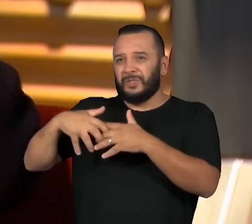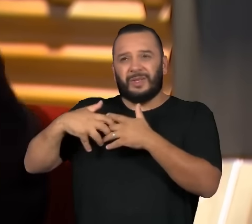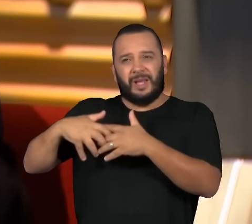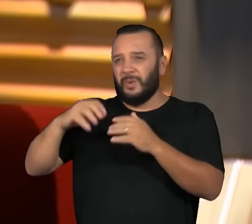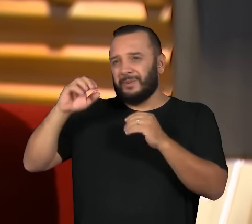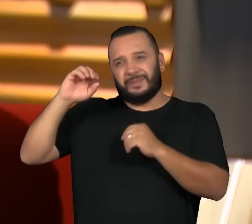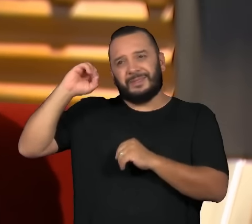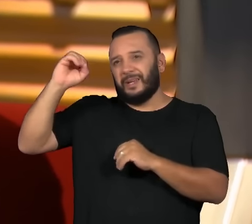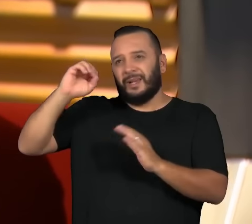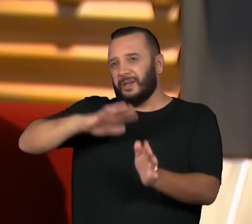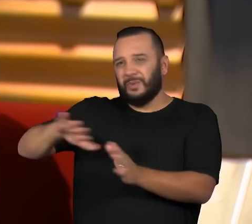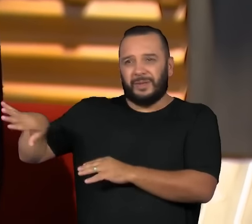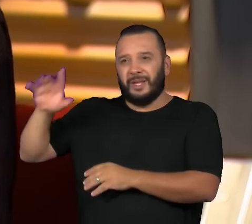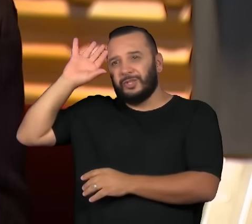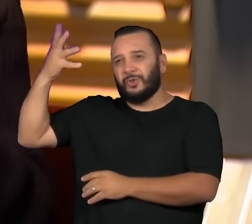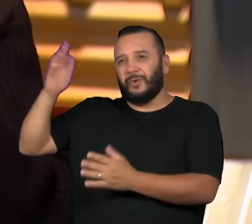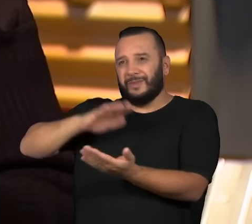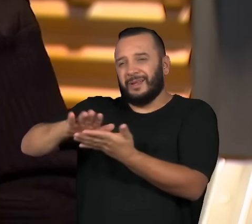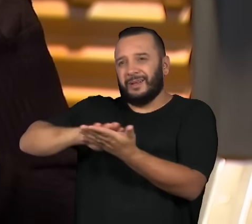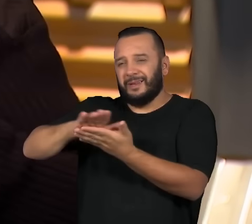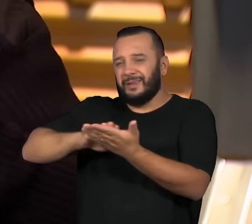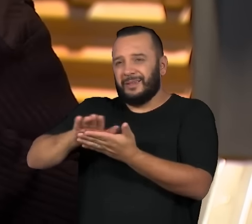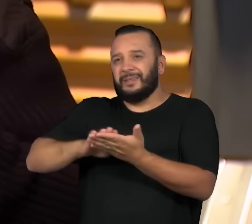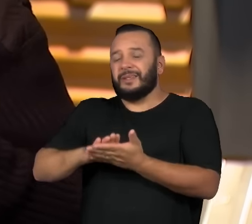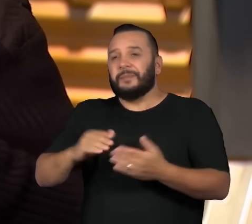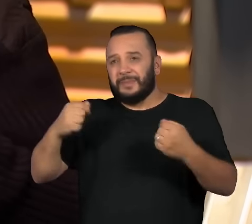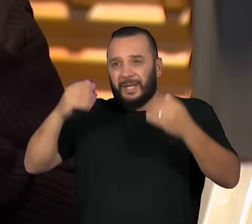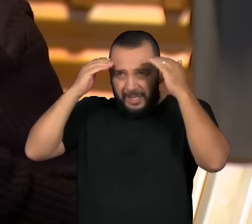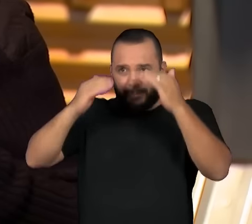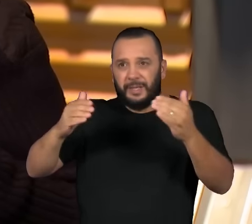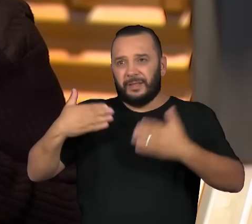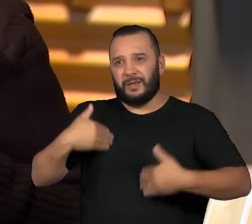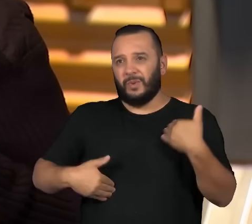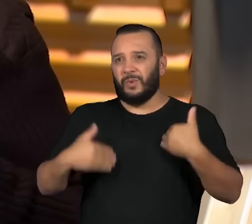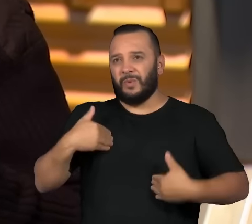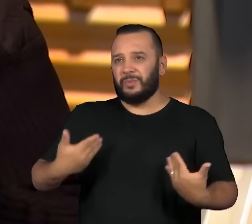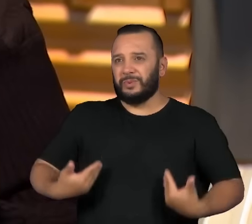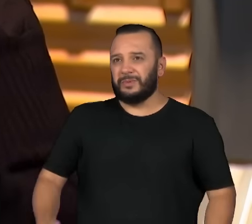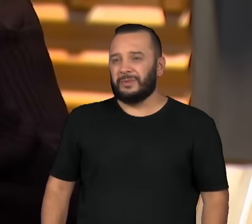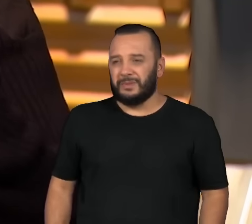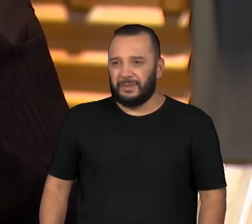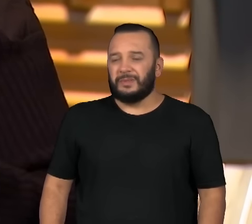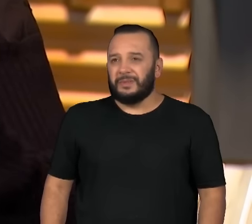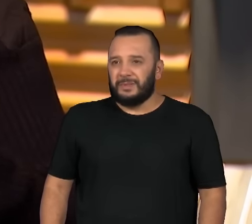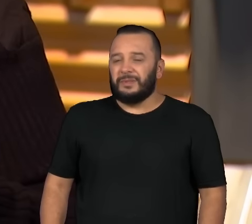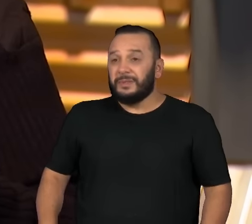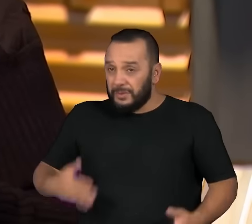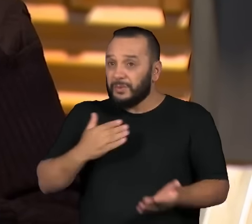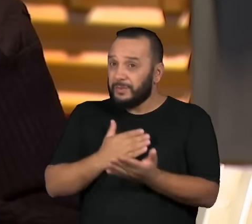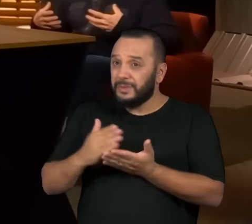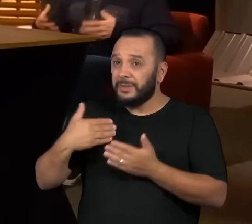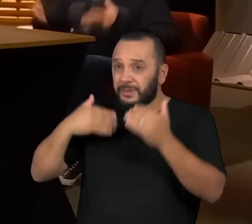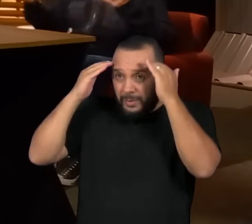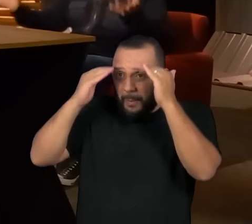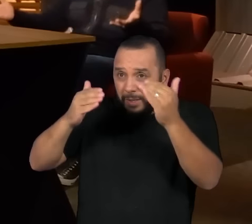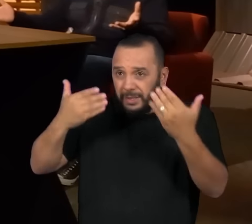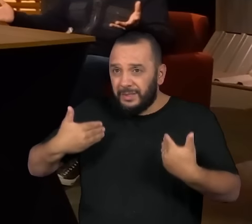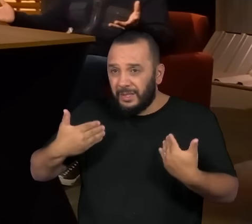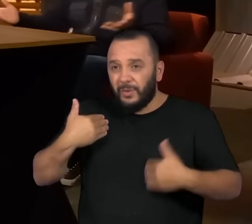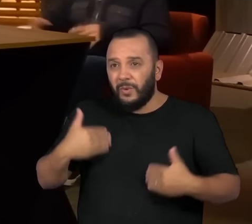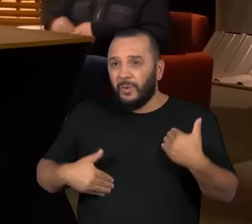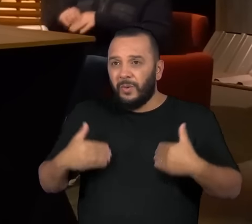a razão não resolve nada. Sim. Você tem que respeitar o corpo, ele tá falando com você, né? Então eu comecei a respeitar mais isso. Ouvir o corpo. Parei de